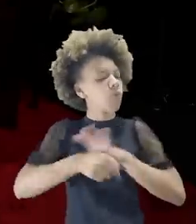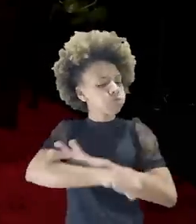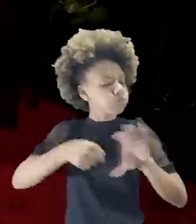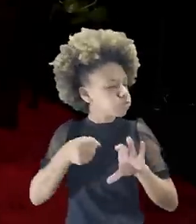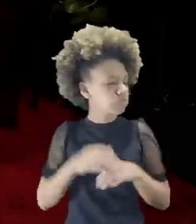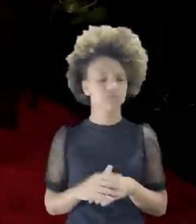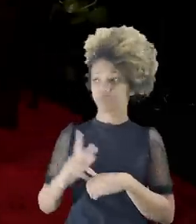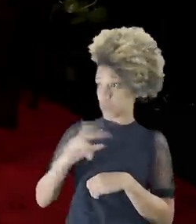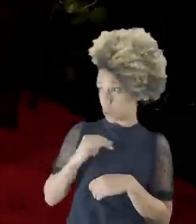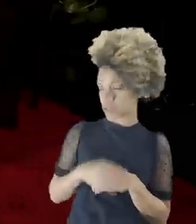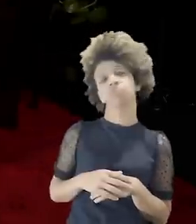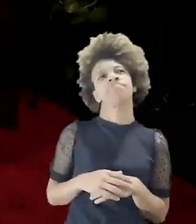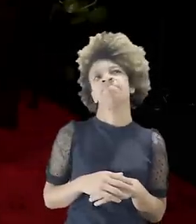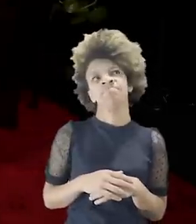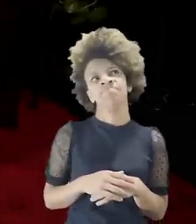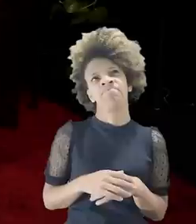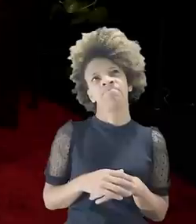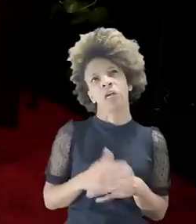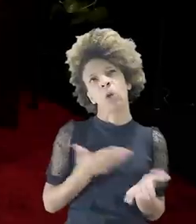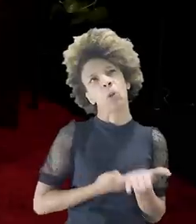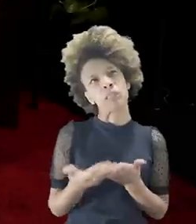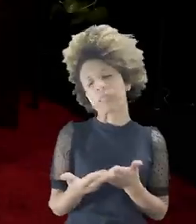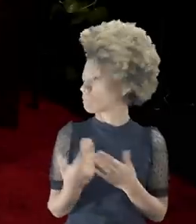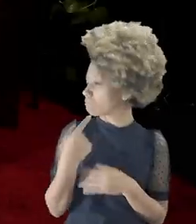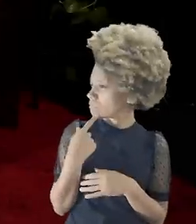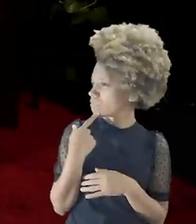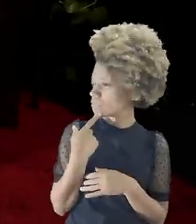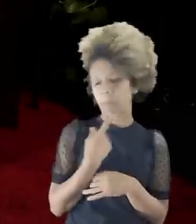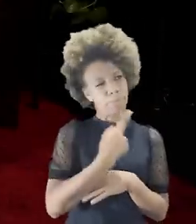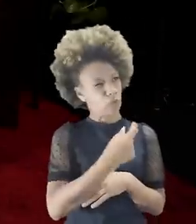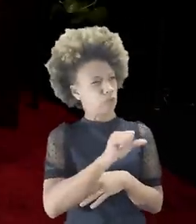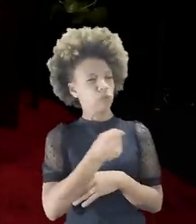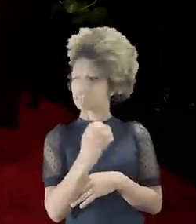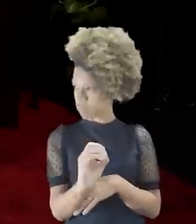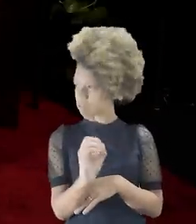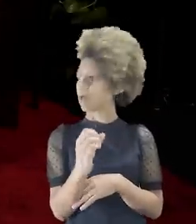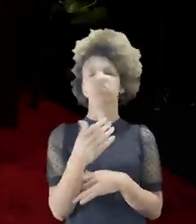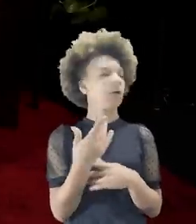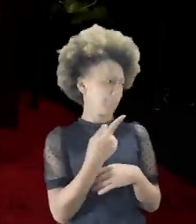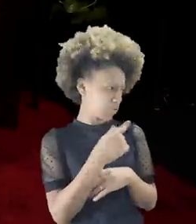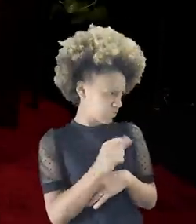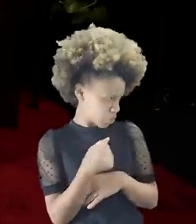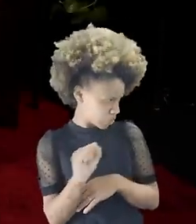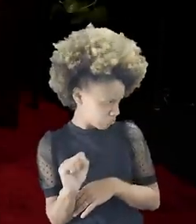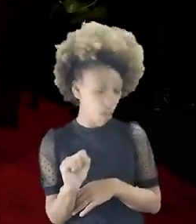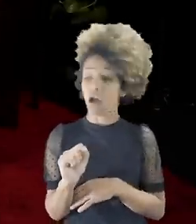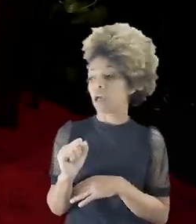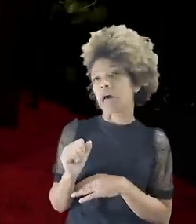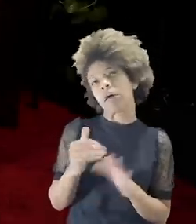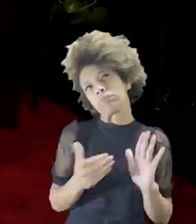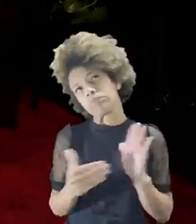basquete Nossa eu joguei desde que eu comecei a jogar 88 88 e foi é 2019